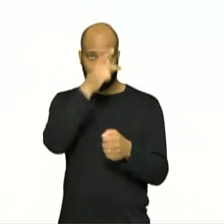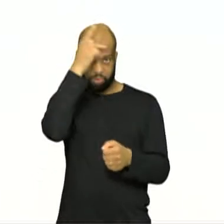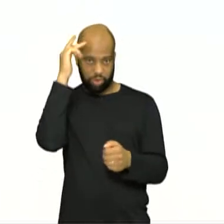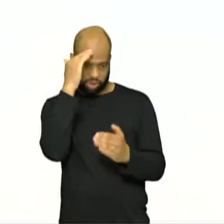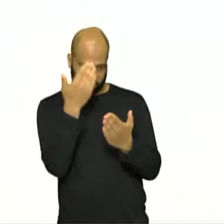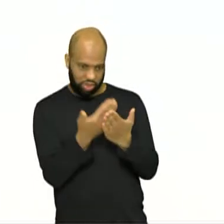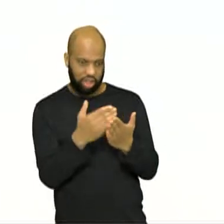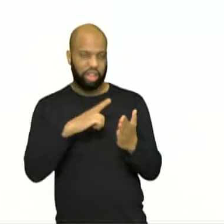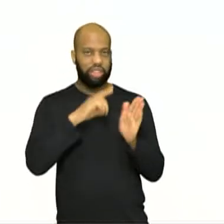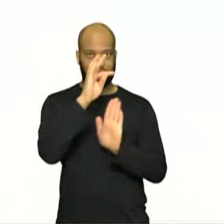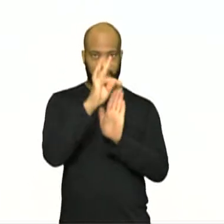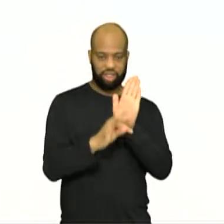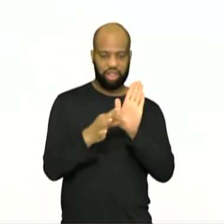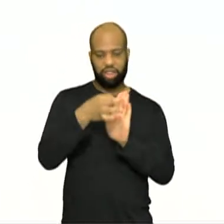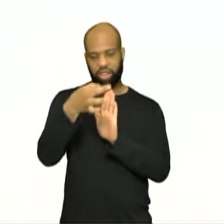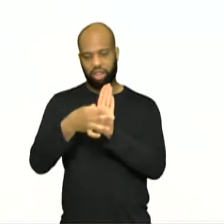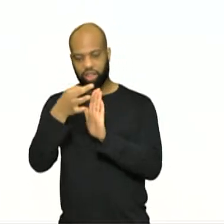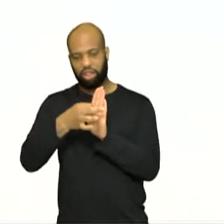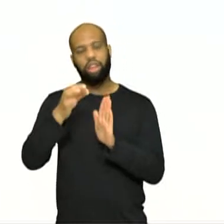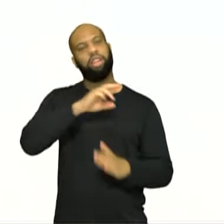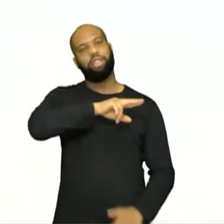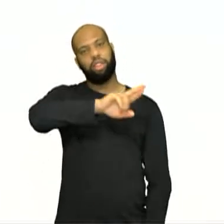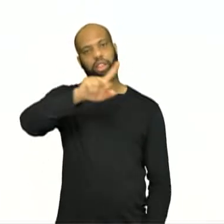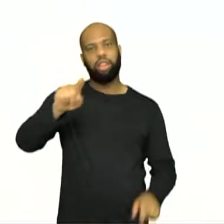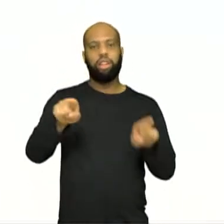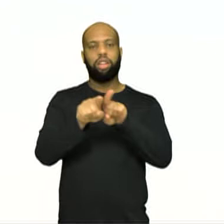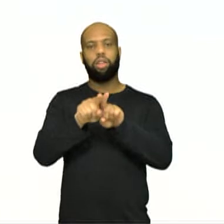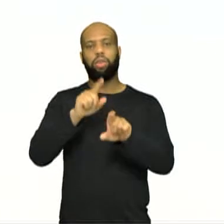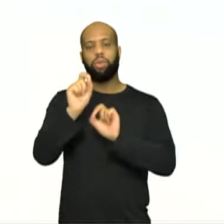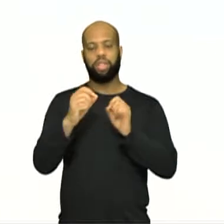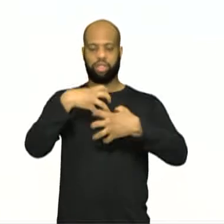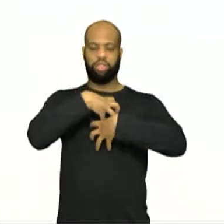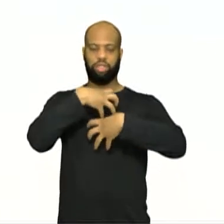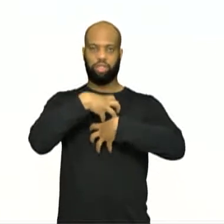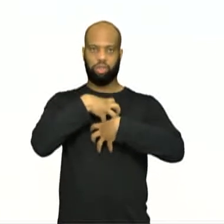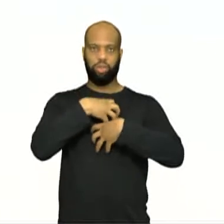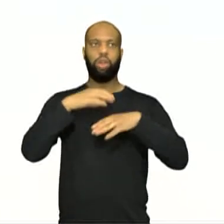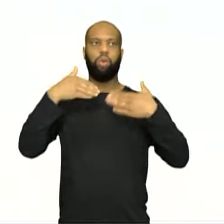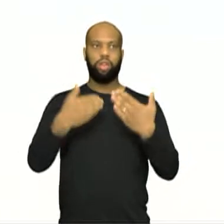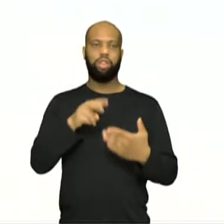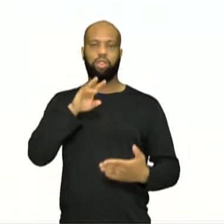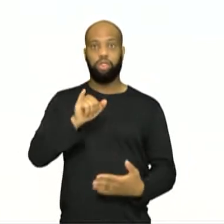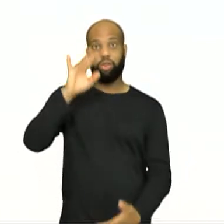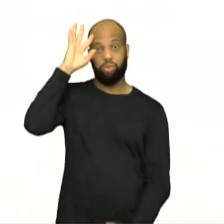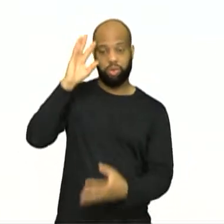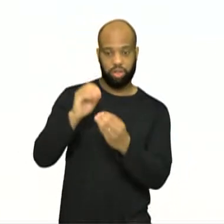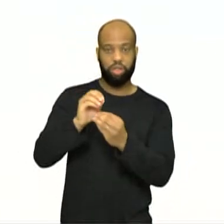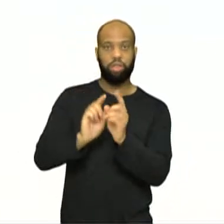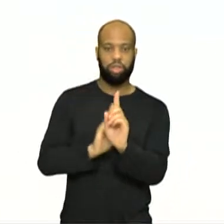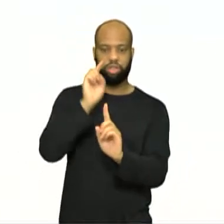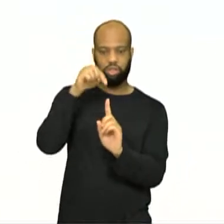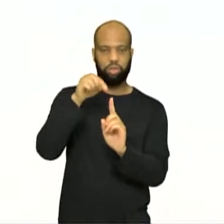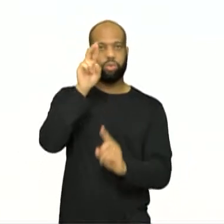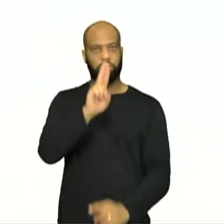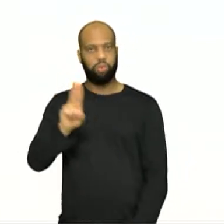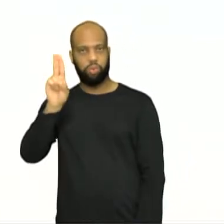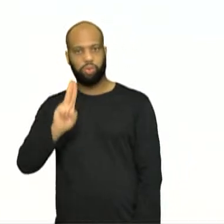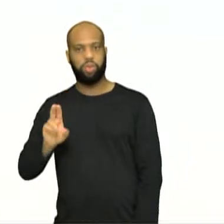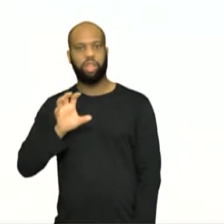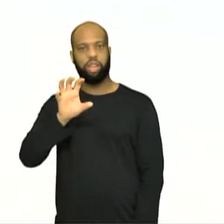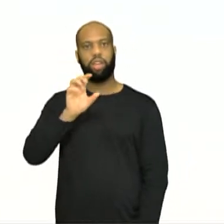textos argumentativos diversos e seus efeitos de sentido, a fim de compreender a finalidade do uso